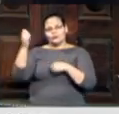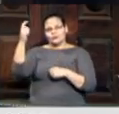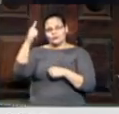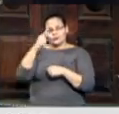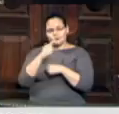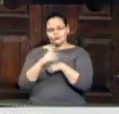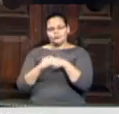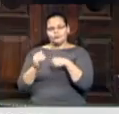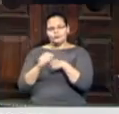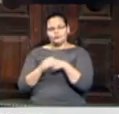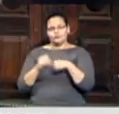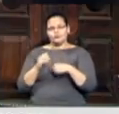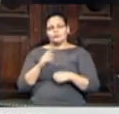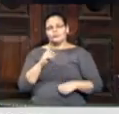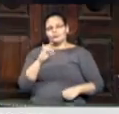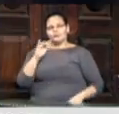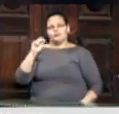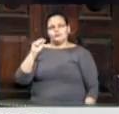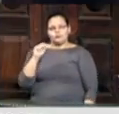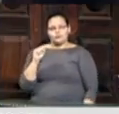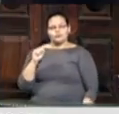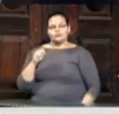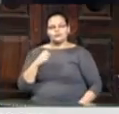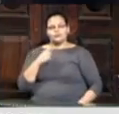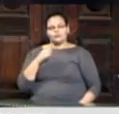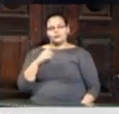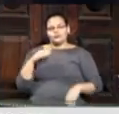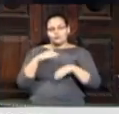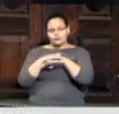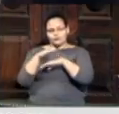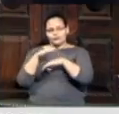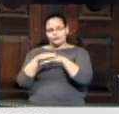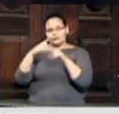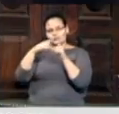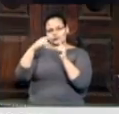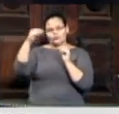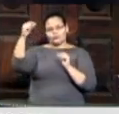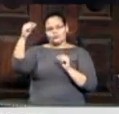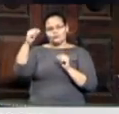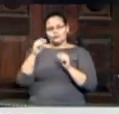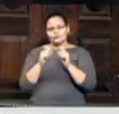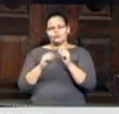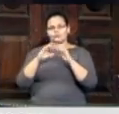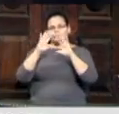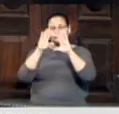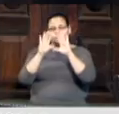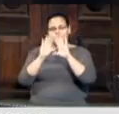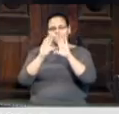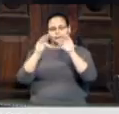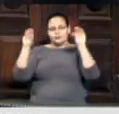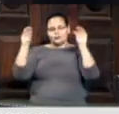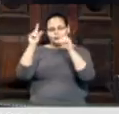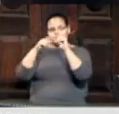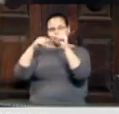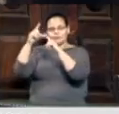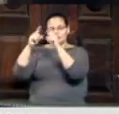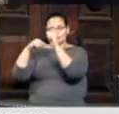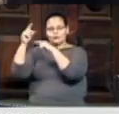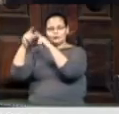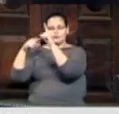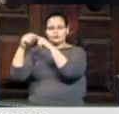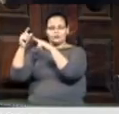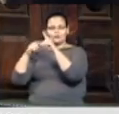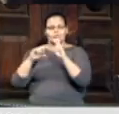sol, ou dias de mormaço, nas noites de luar ou céu estrelado, declaro diante